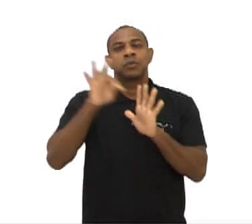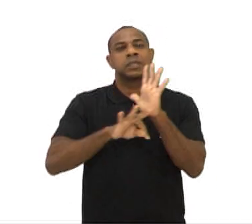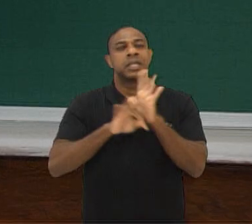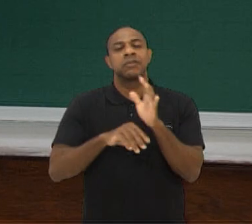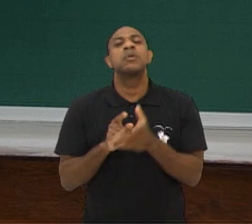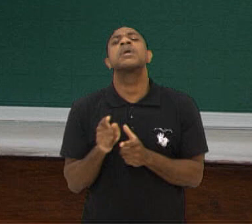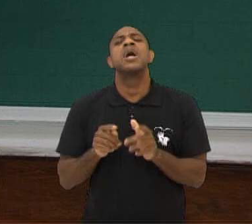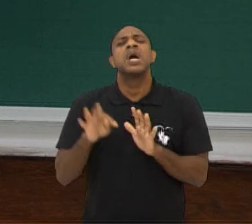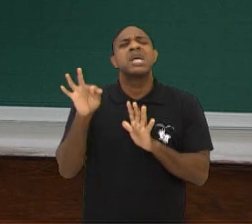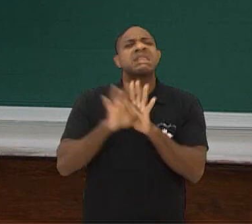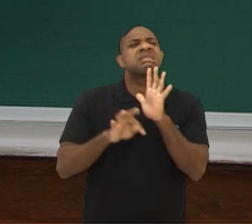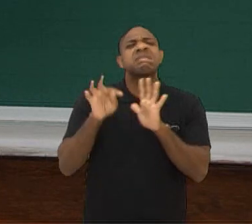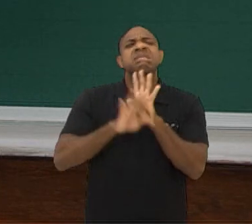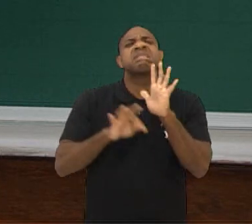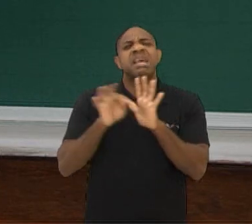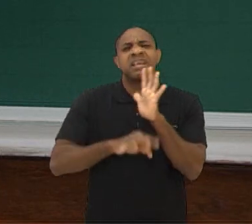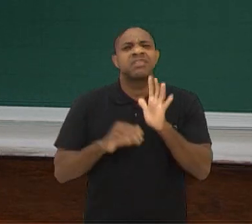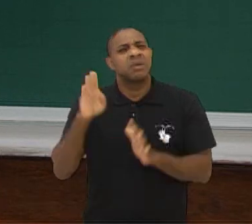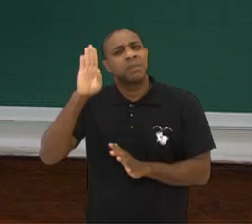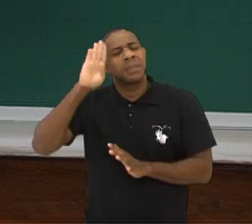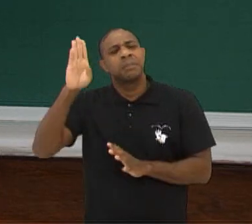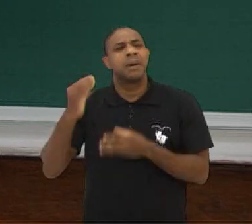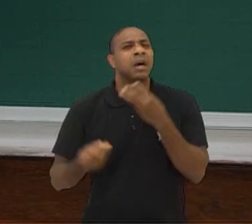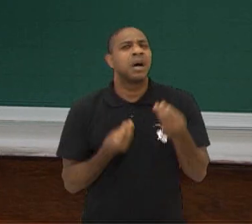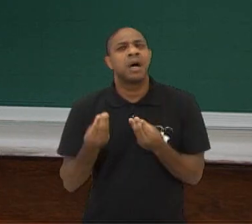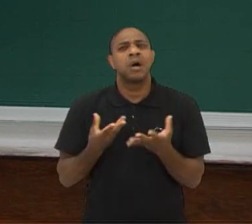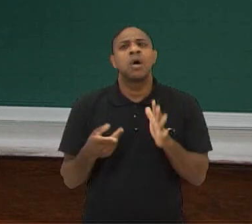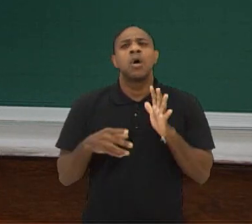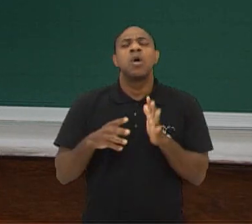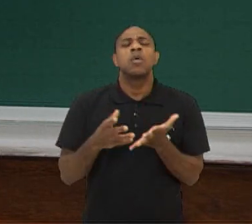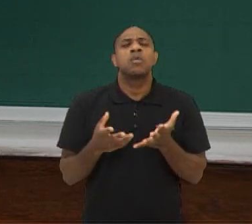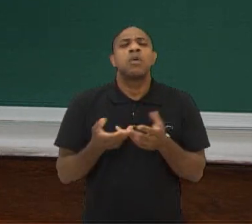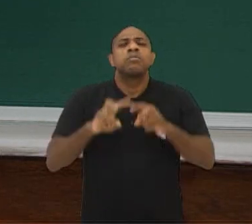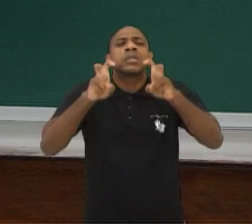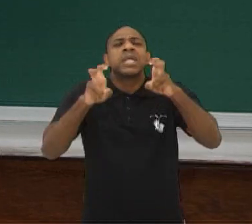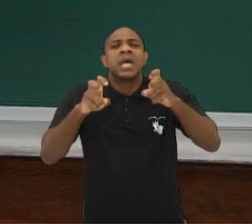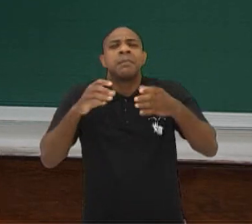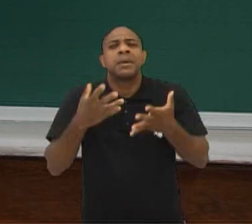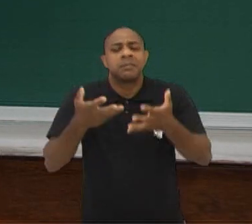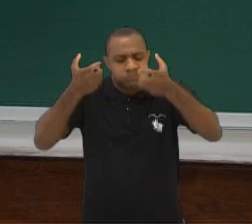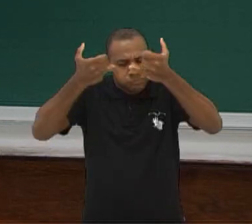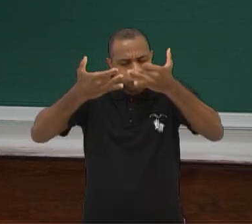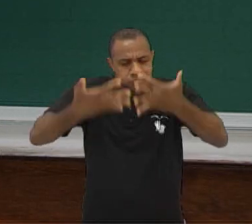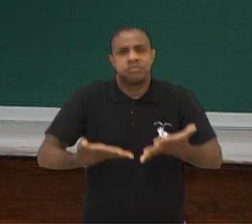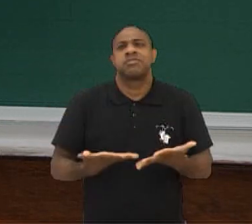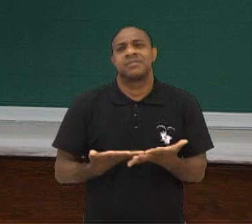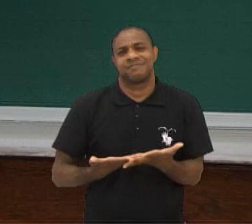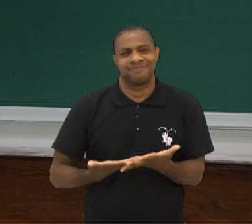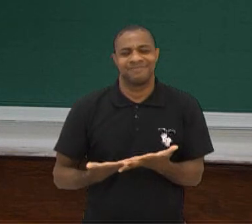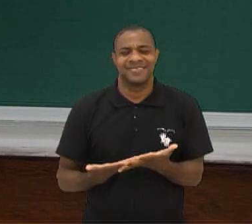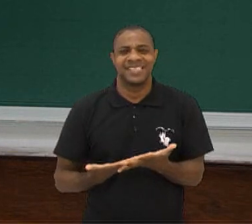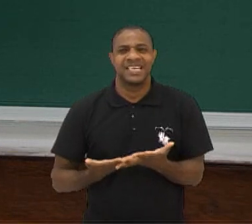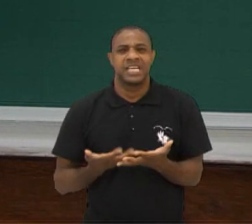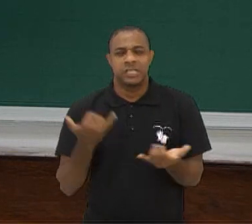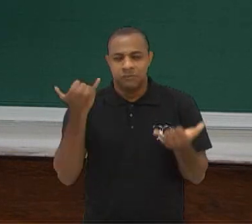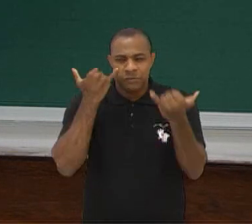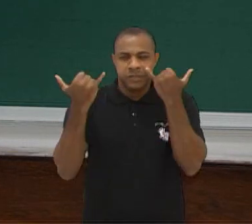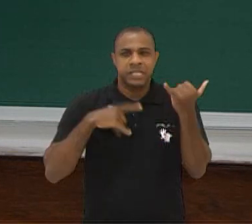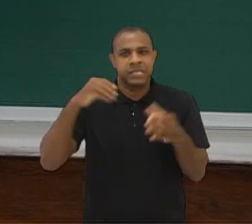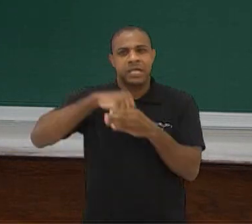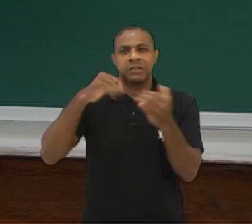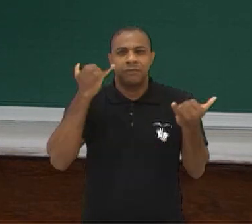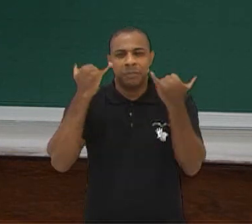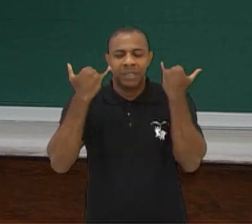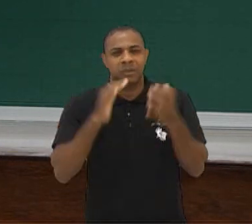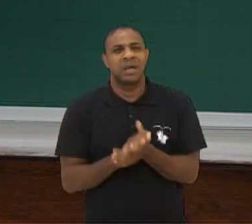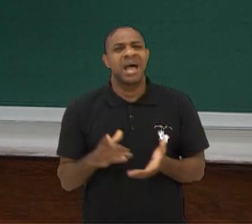tema predominante? Qual que é o assunto mais tratado ao longo do texto? Às vezes a gente pega uma notícia e ela traz